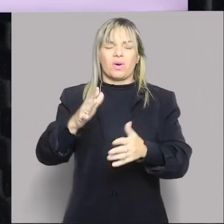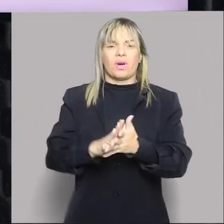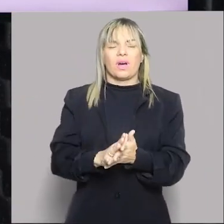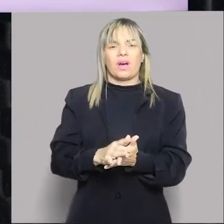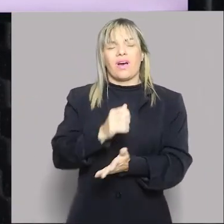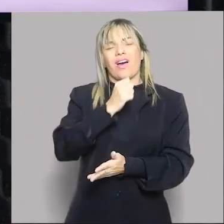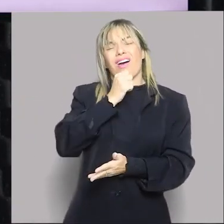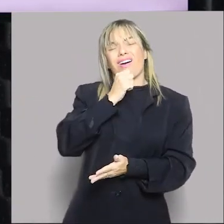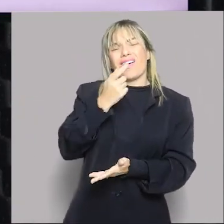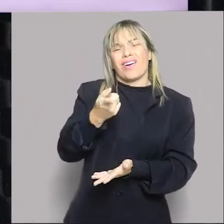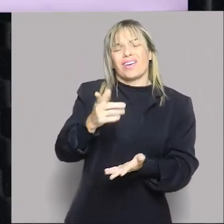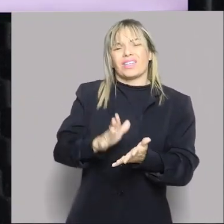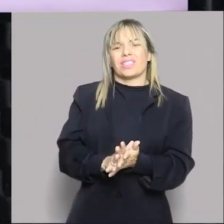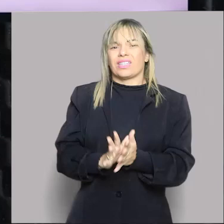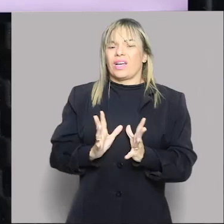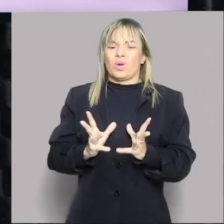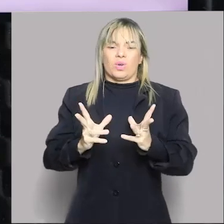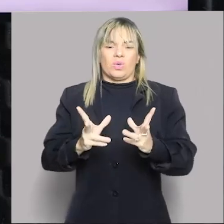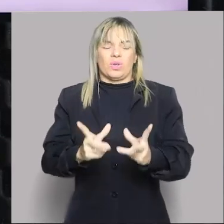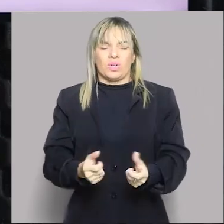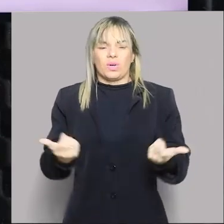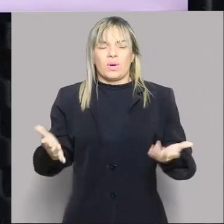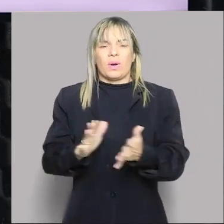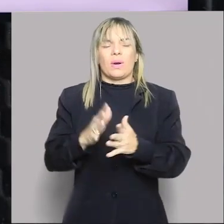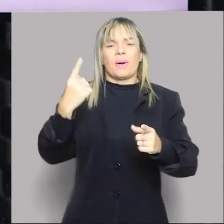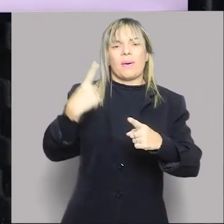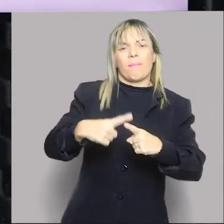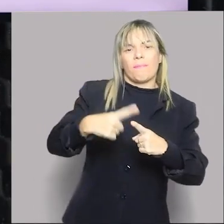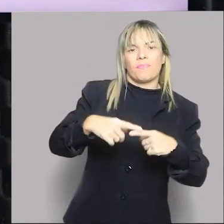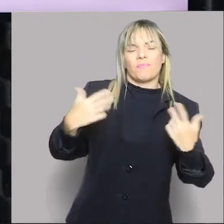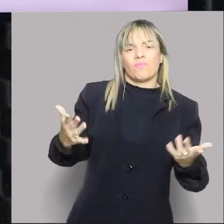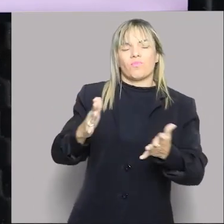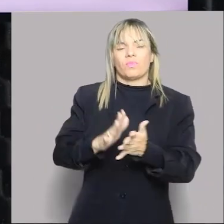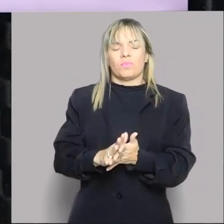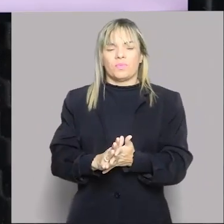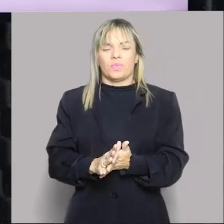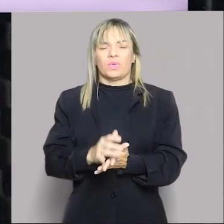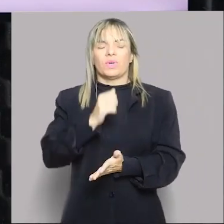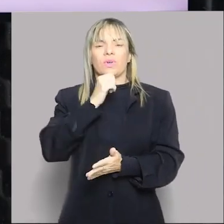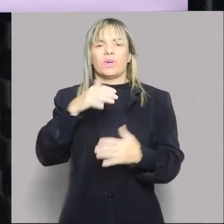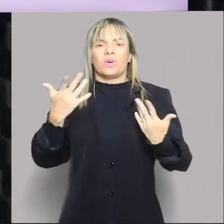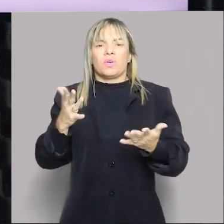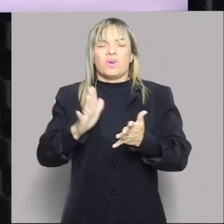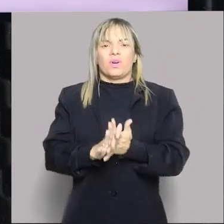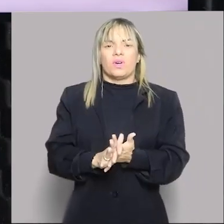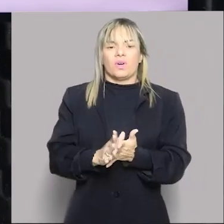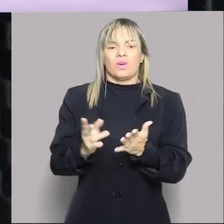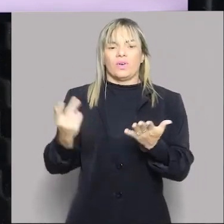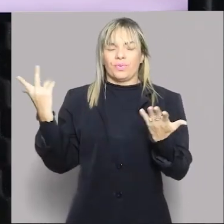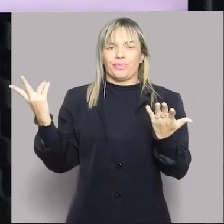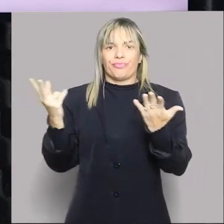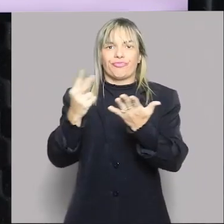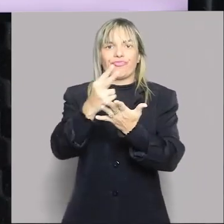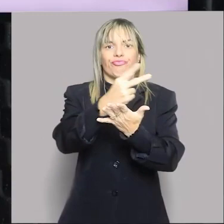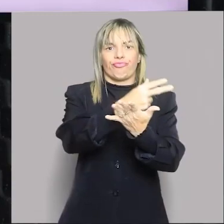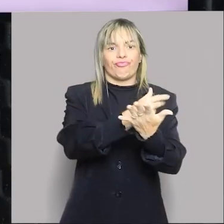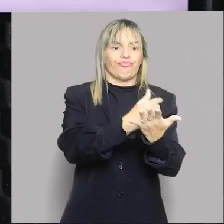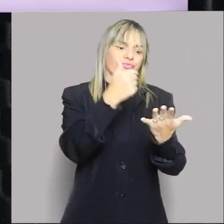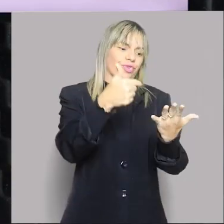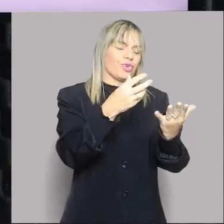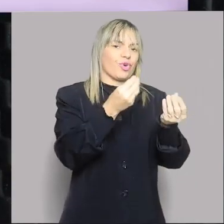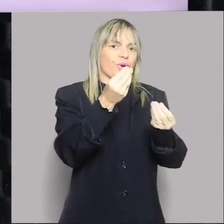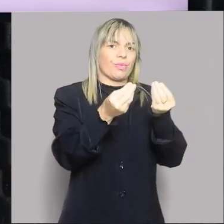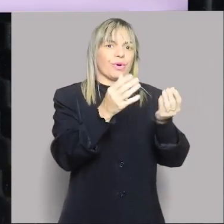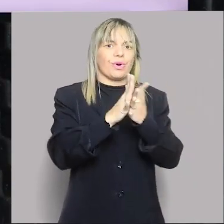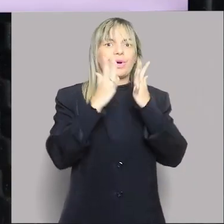Por quê? Porque, por incrível que pareça, durante um tempo ainda tem muita gente que não considera o desenho, olha que loucura, como uma forma de